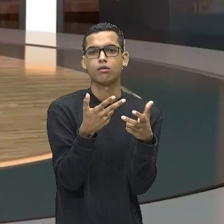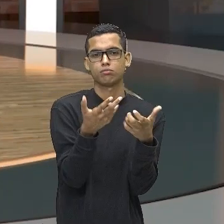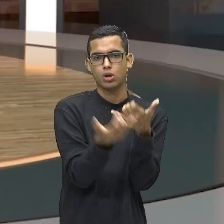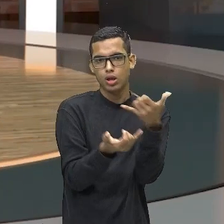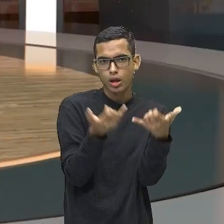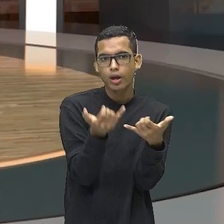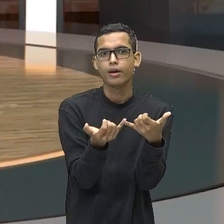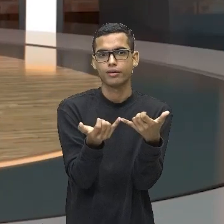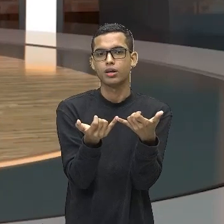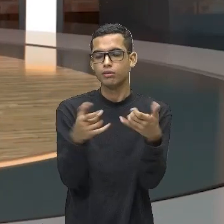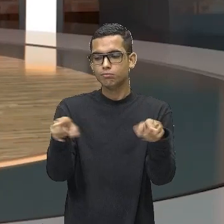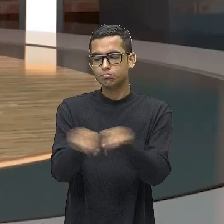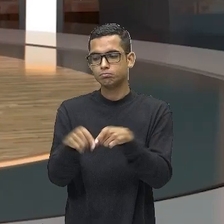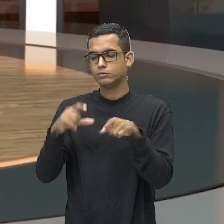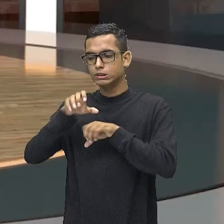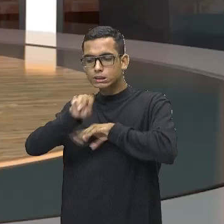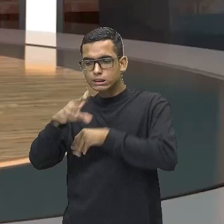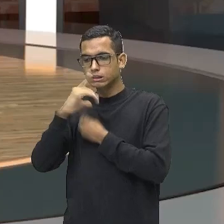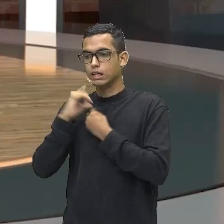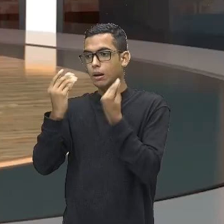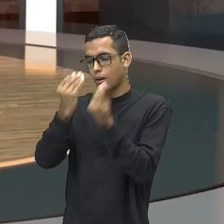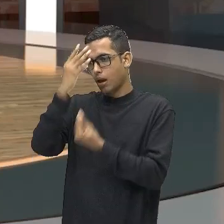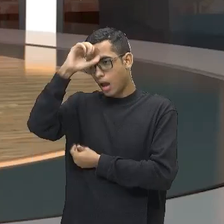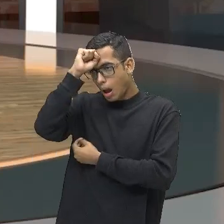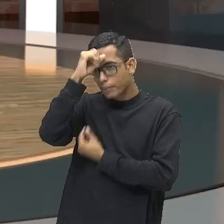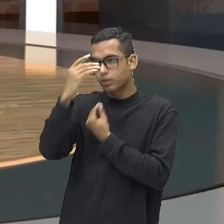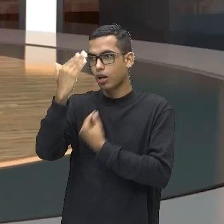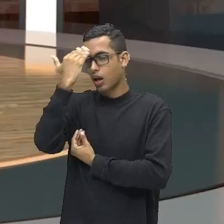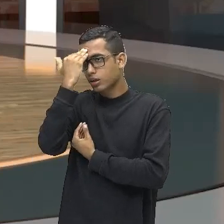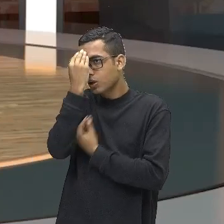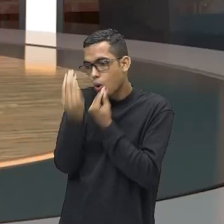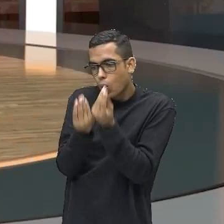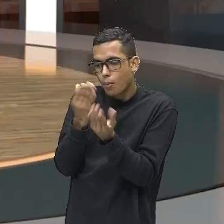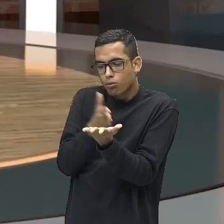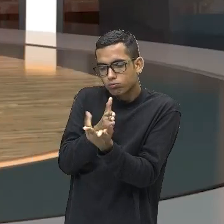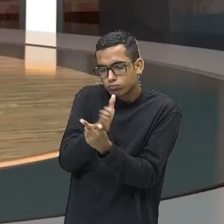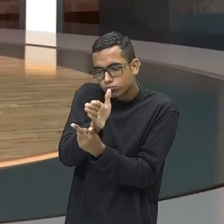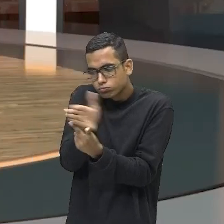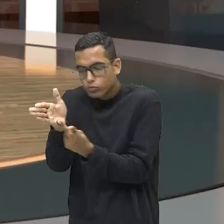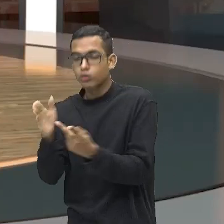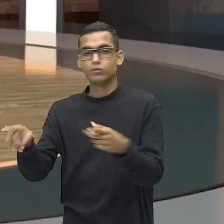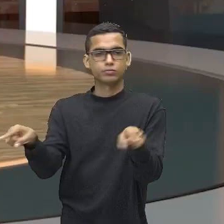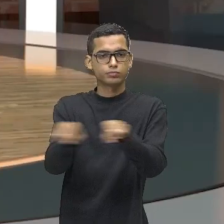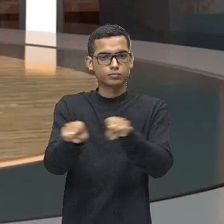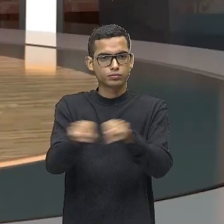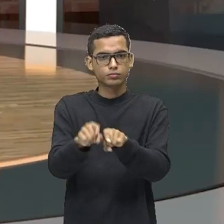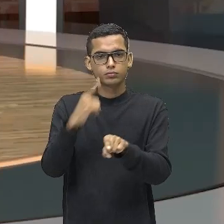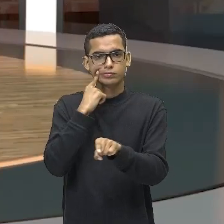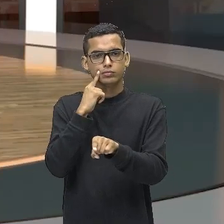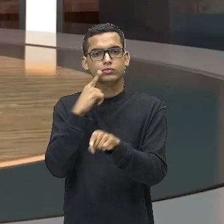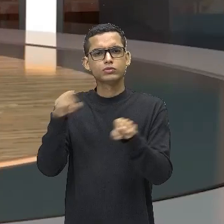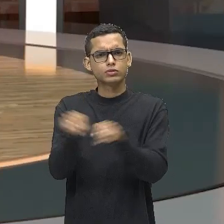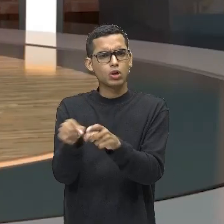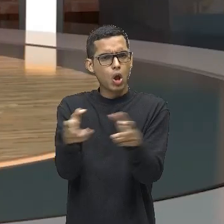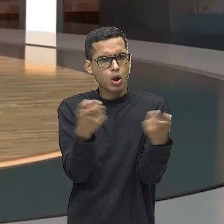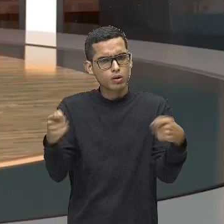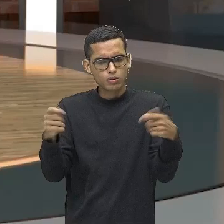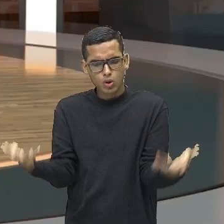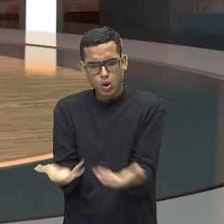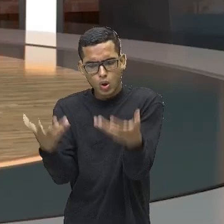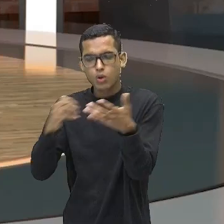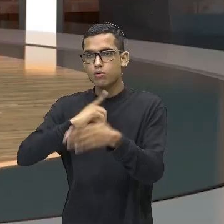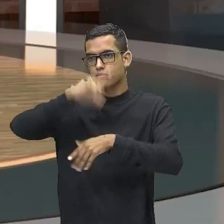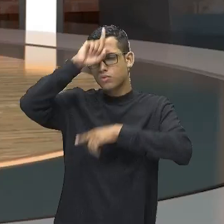experiências culturais, incluindo filmes e videogames, pode estimular a imaginação, né, a criatividade também, e